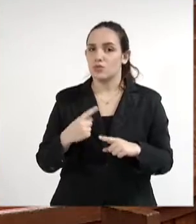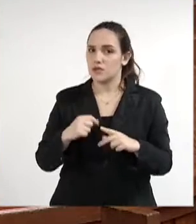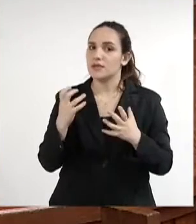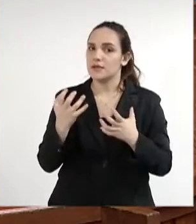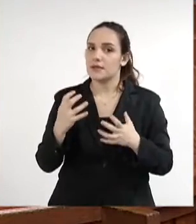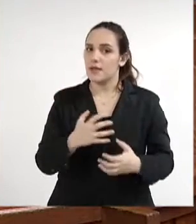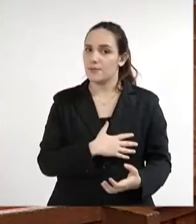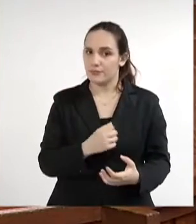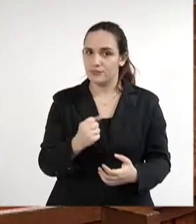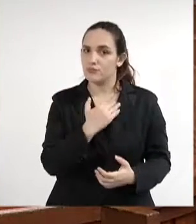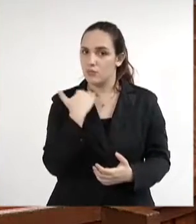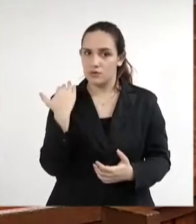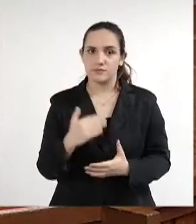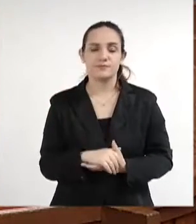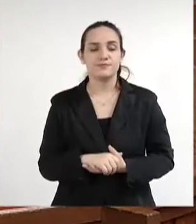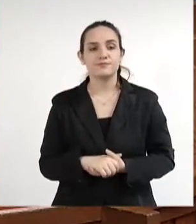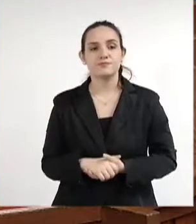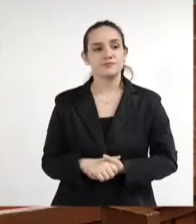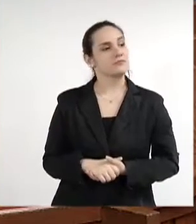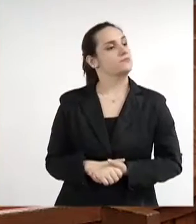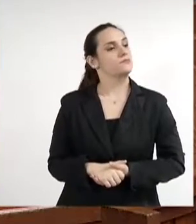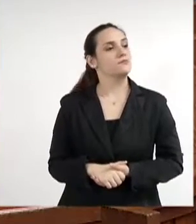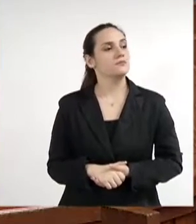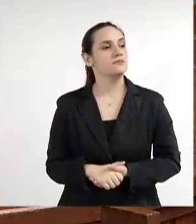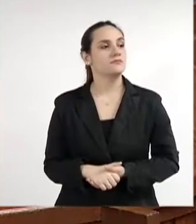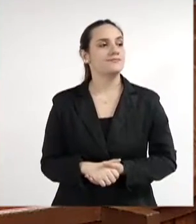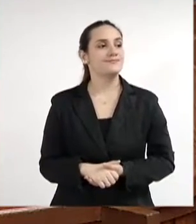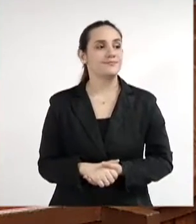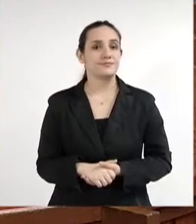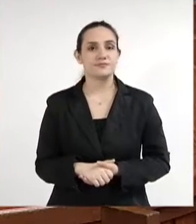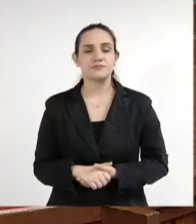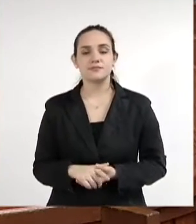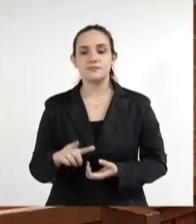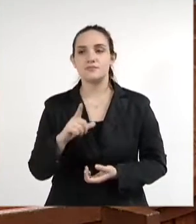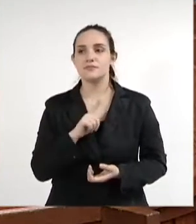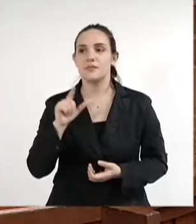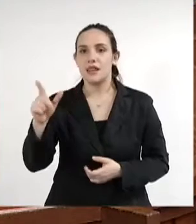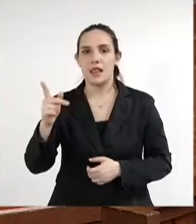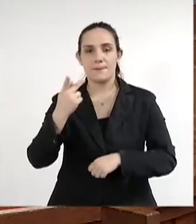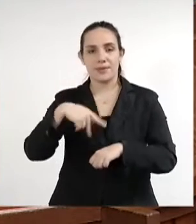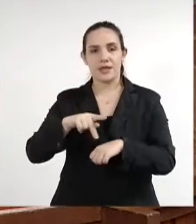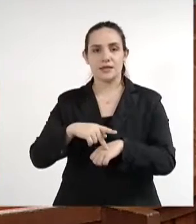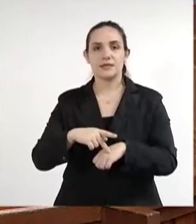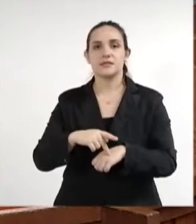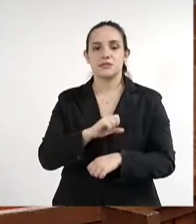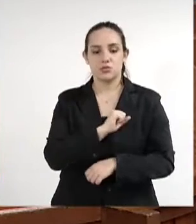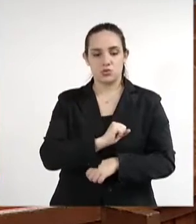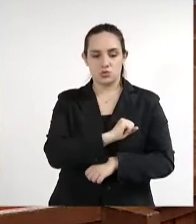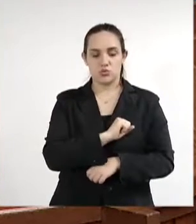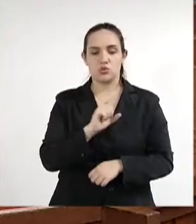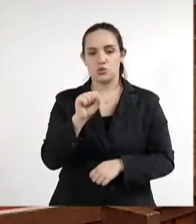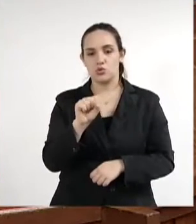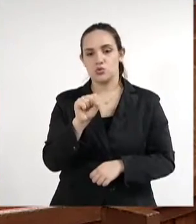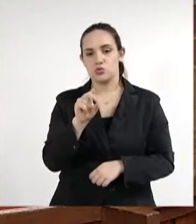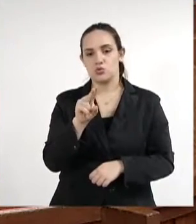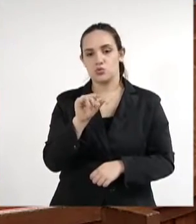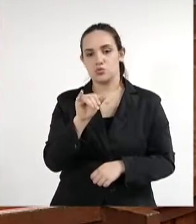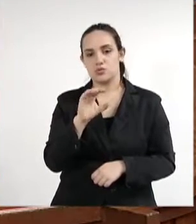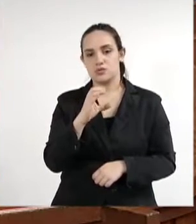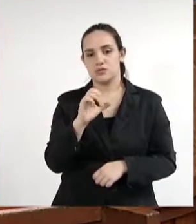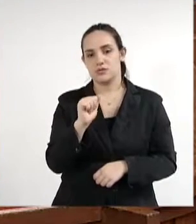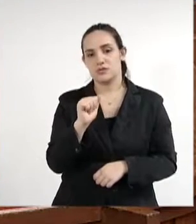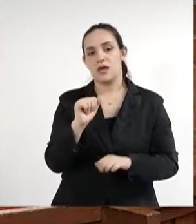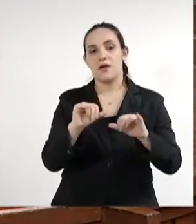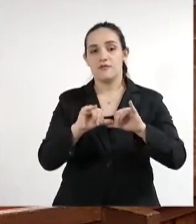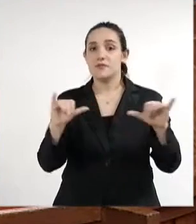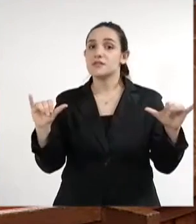está dizendo isso. Teve um encontro em Genebra, na Suíça, debatendo esse assunto, e que alertou também